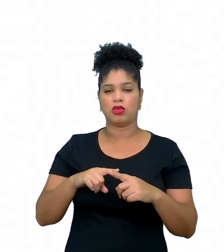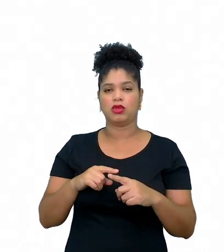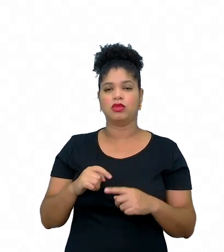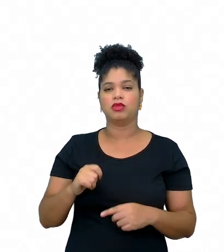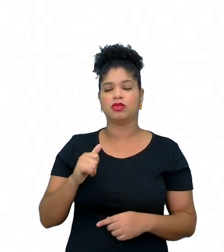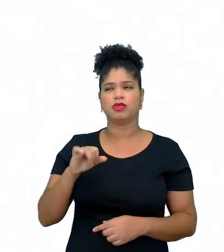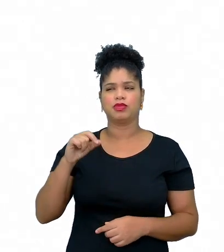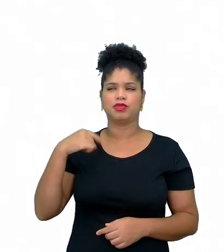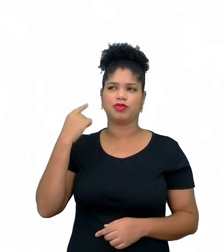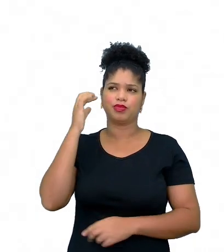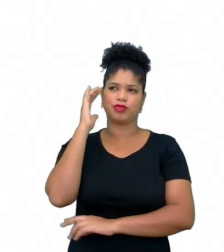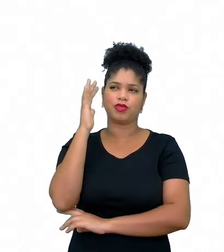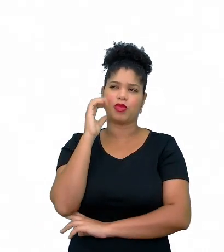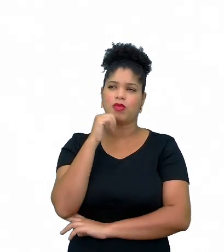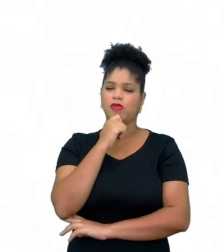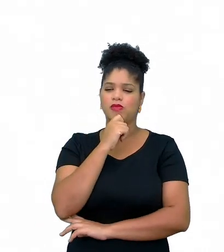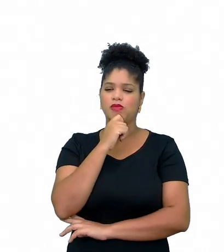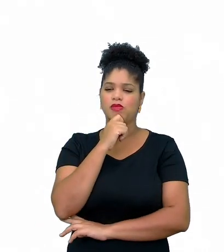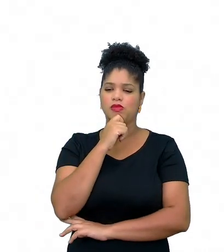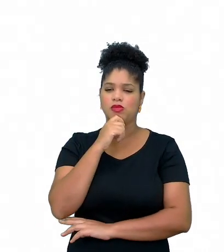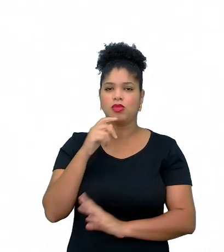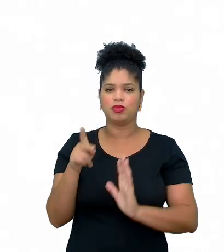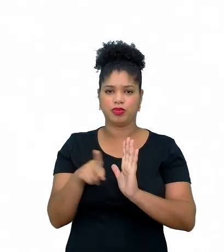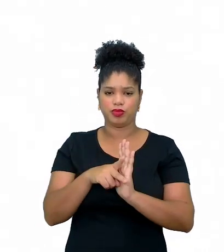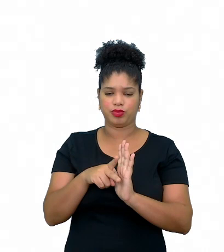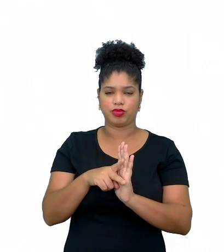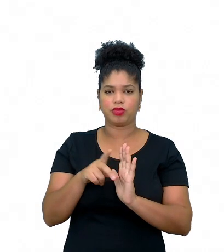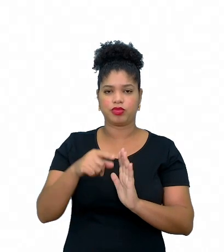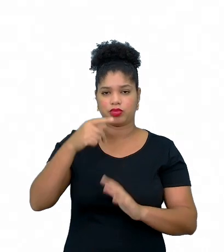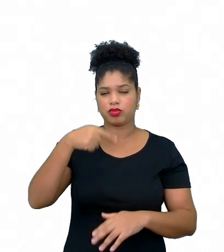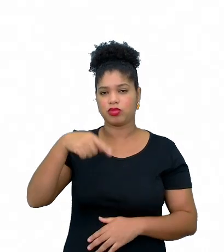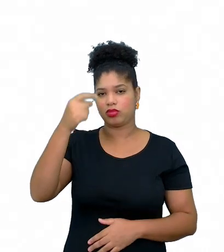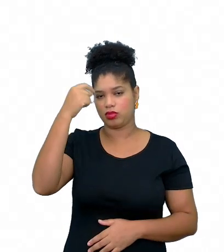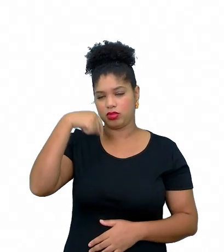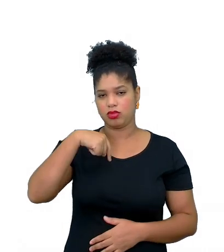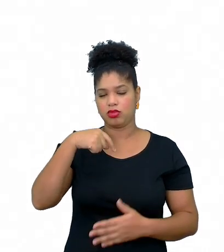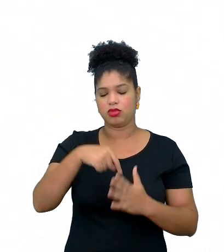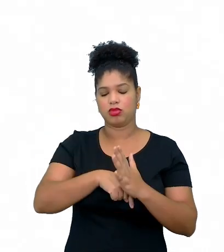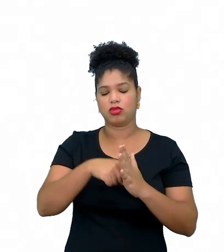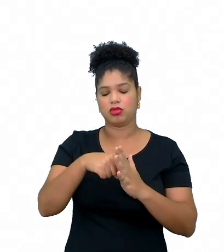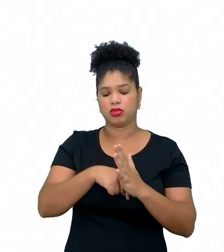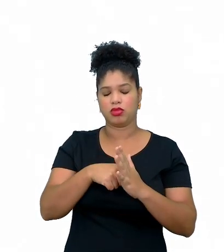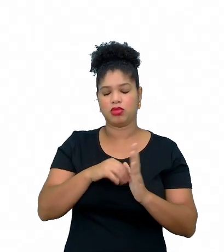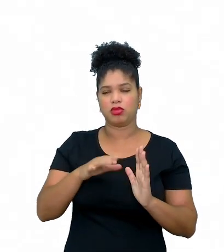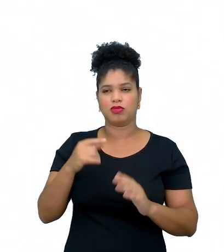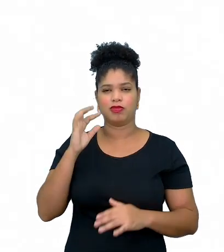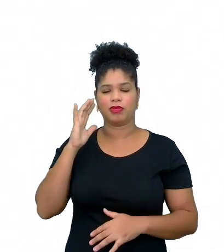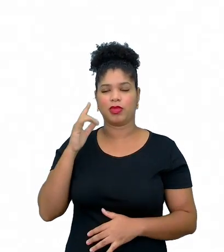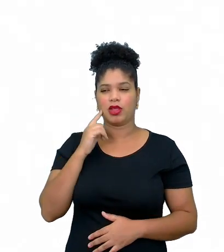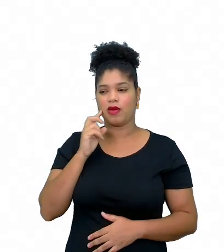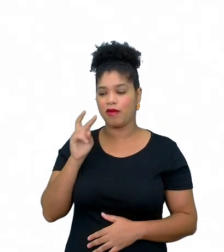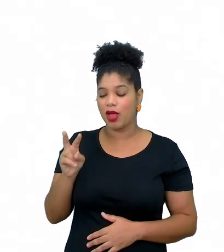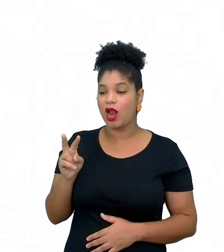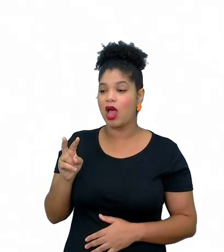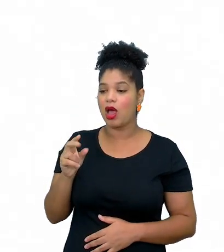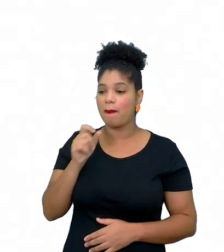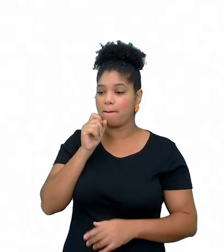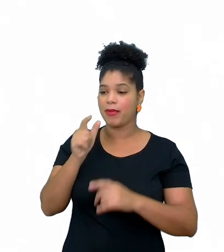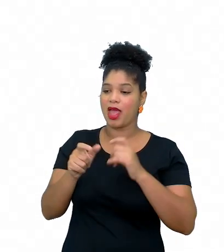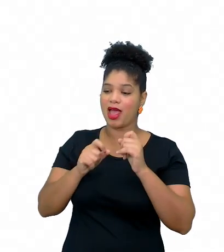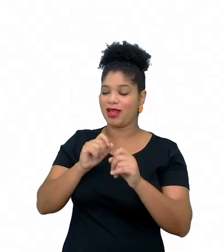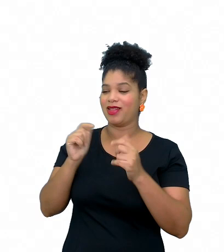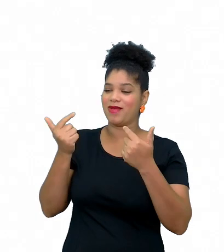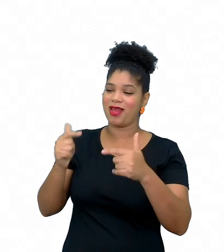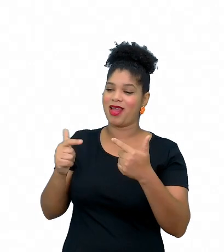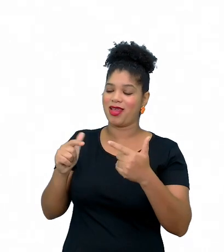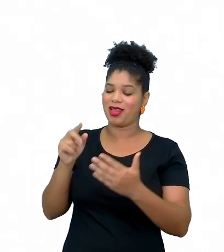de consciência, um mergulho dentro de nós mesmos, quantas vezes já não aconteceu? Uma pegadinha, para rir